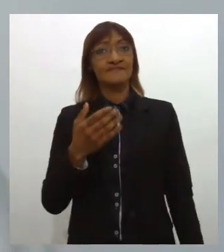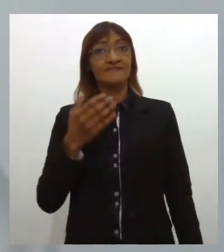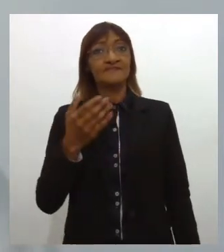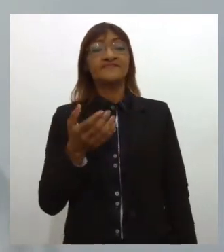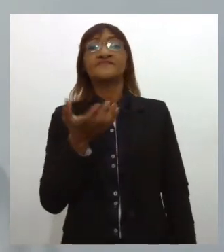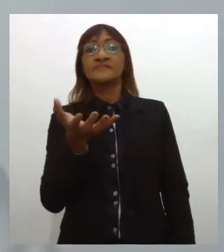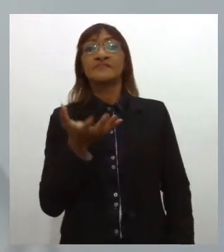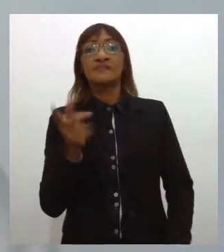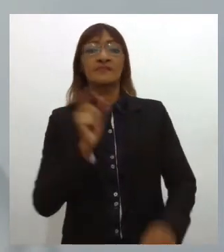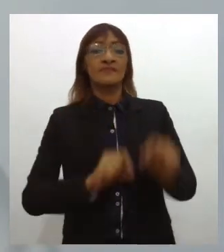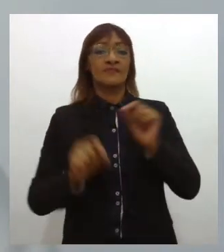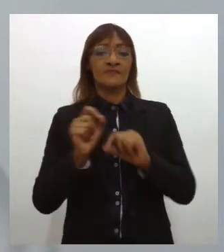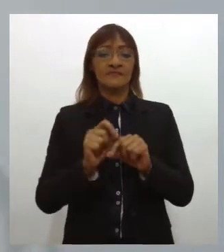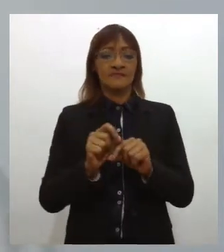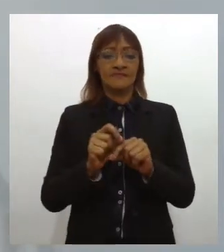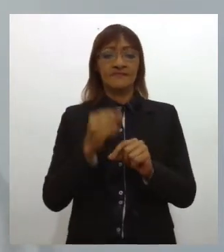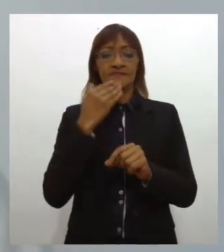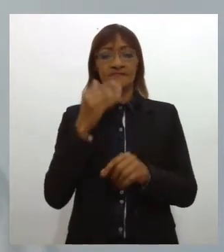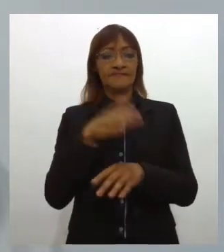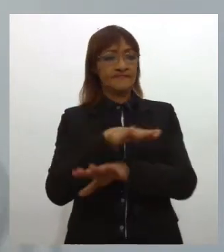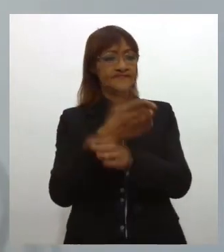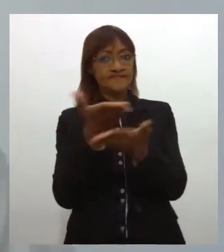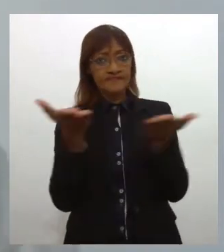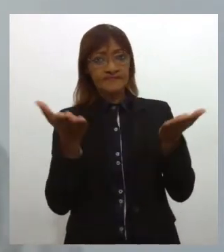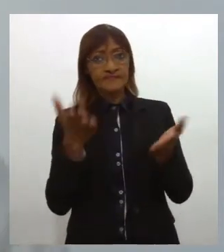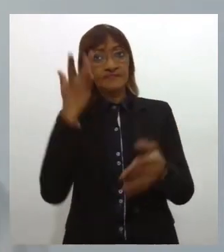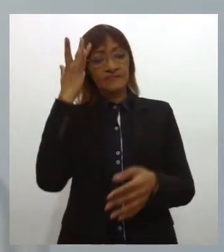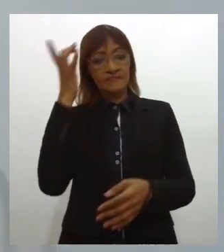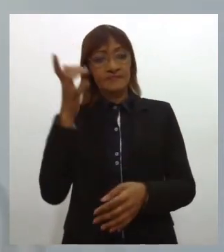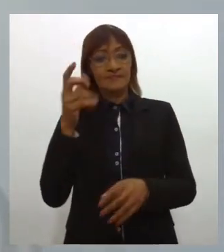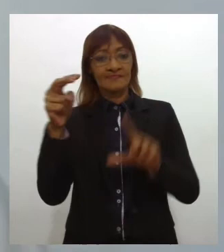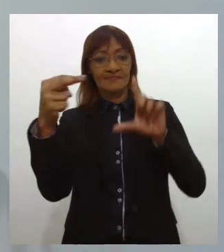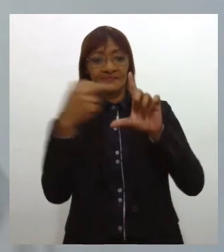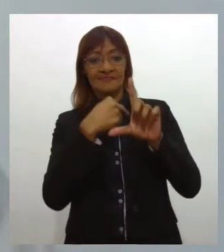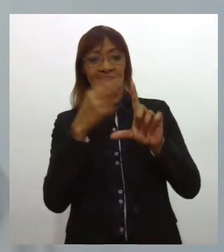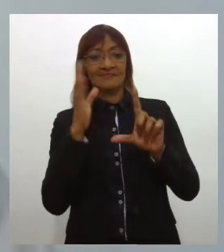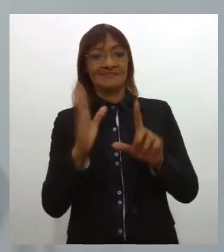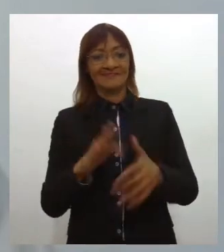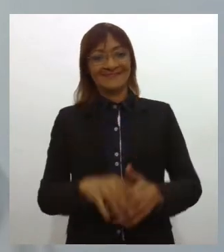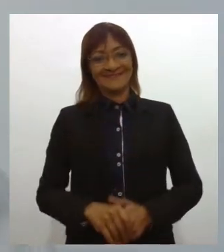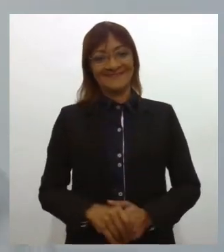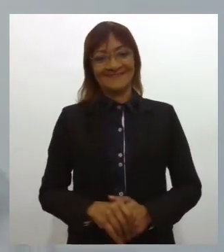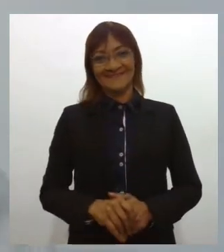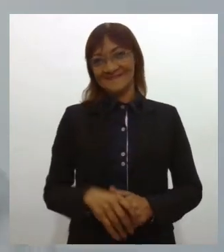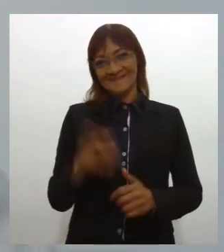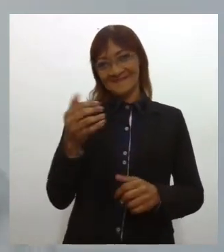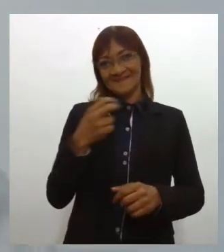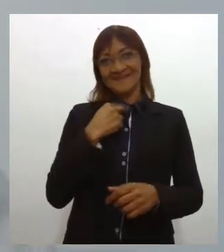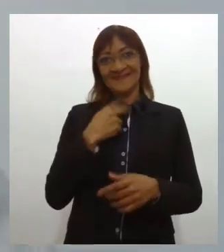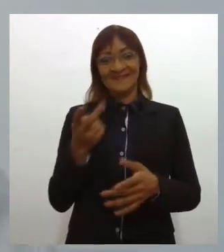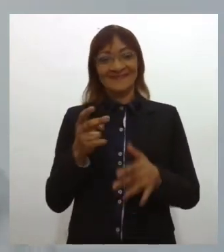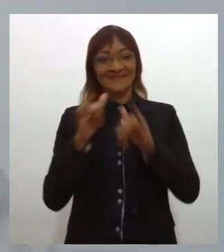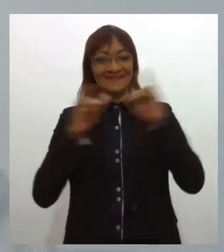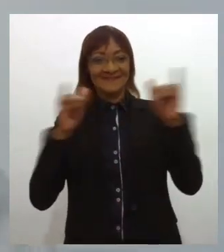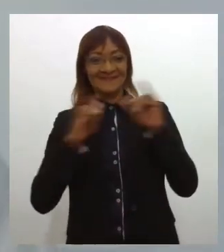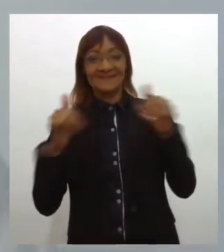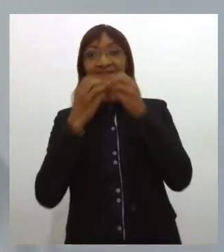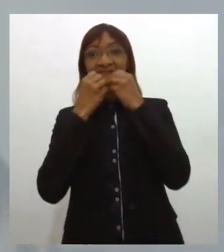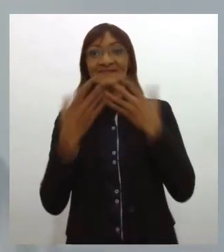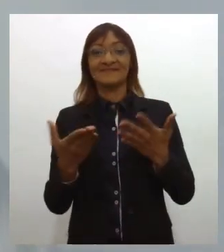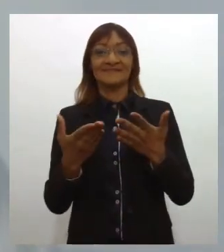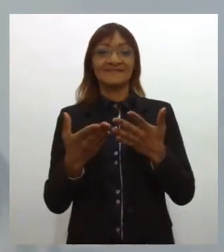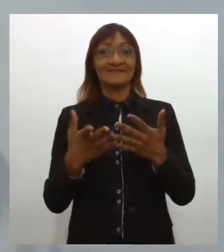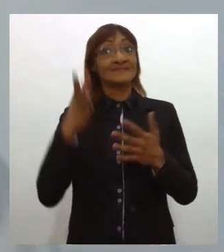para quem, para vocês estarem acompanhando isso amanhã, porque eu não vou dar nenhum spoiler aqui, né, das notícias boas que estão sendo tratadas